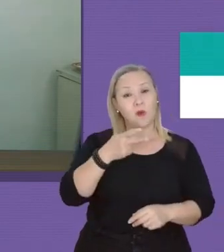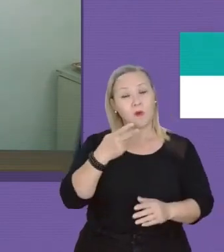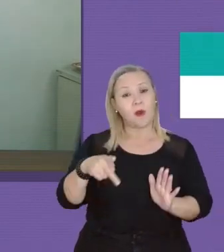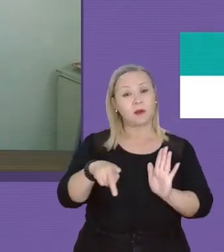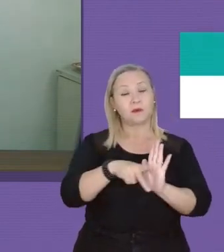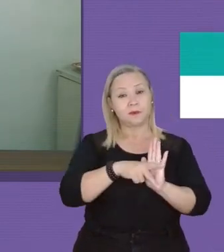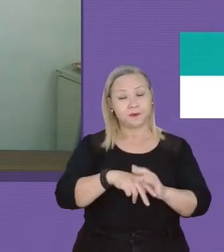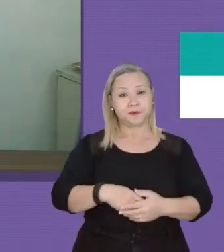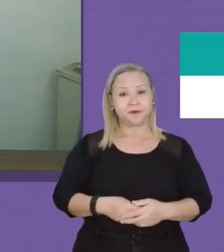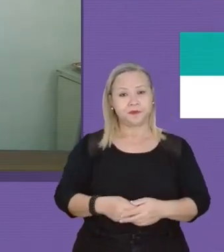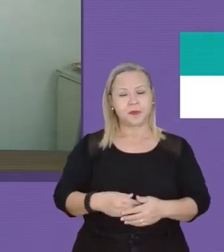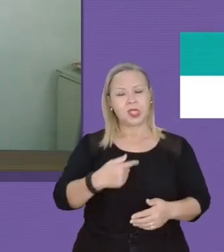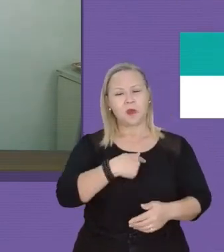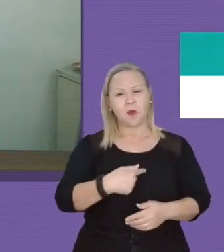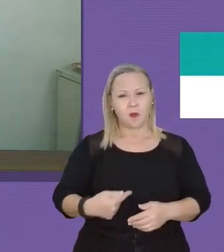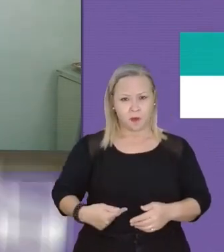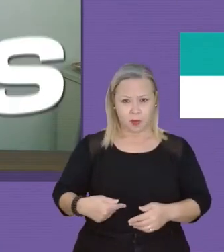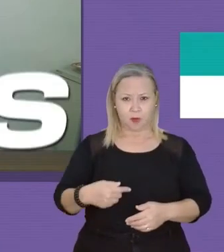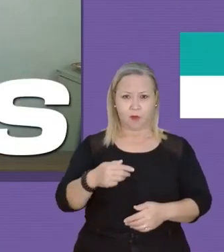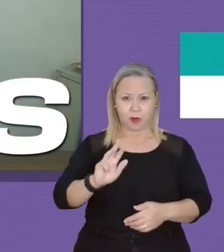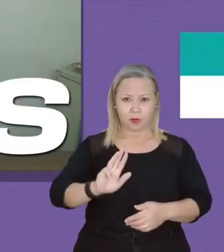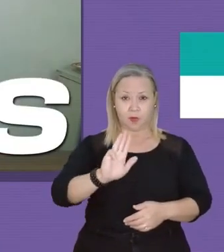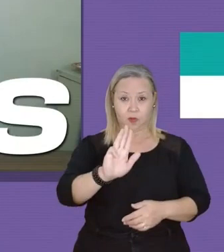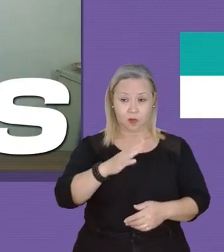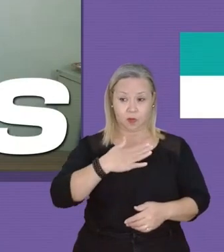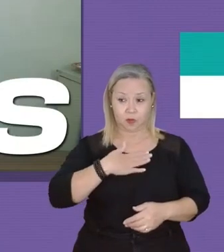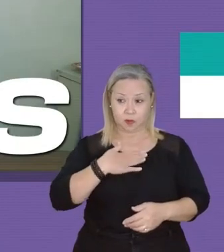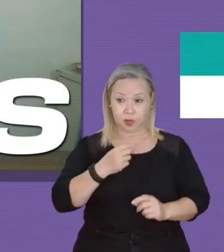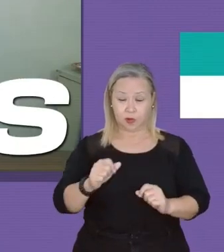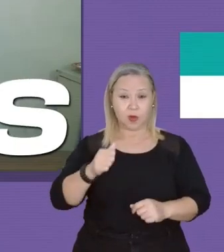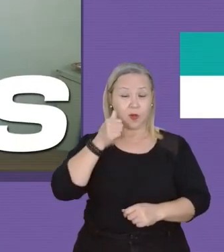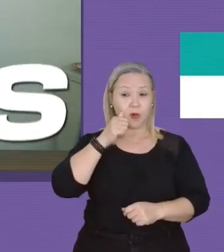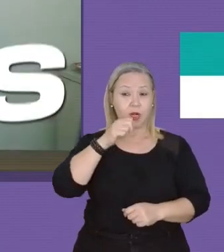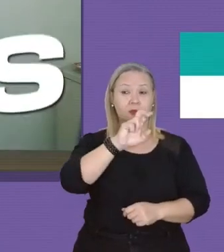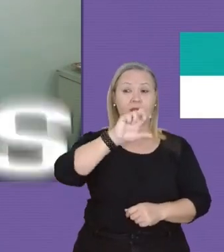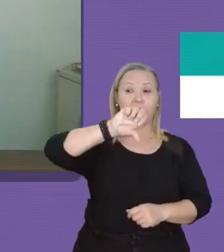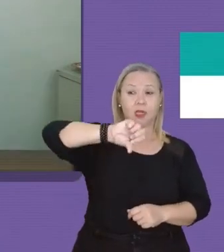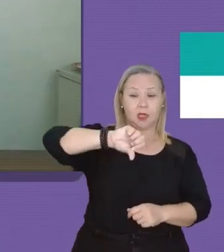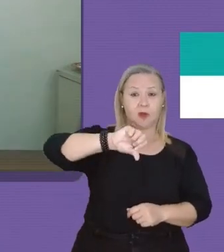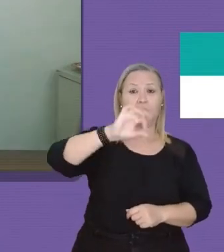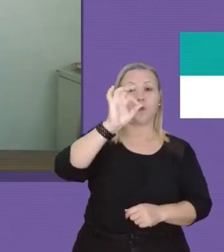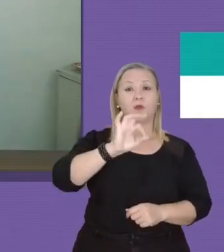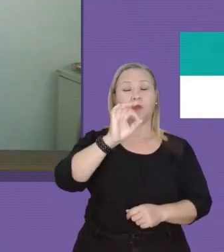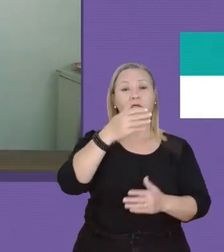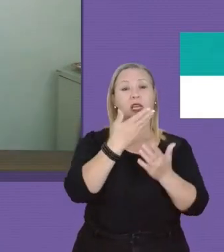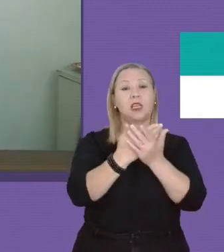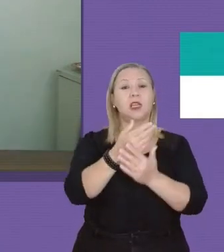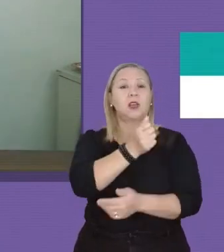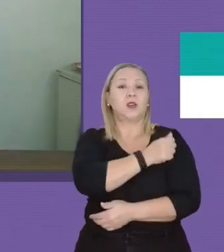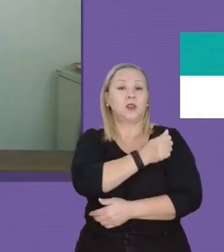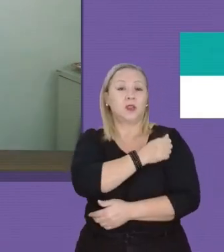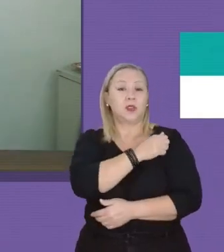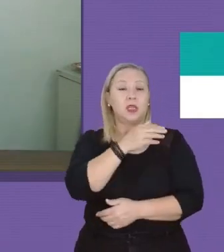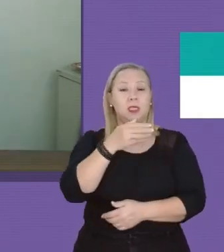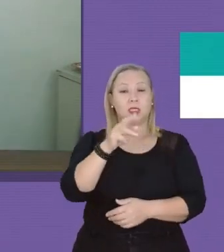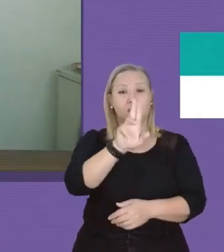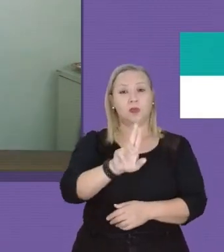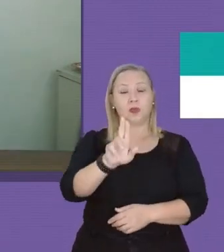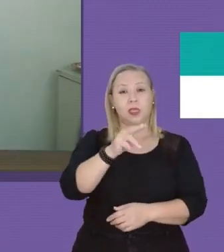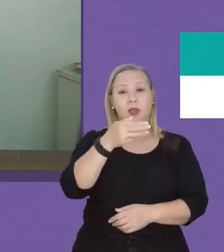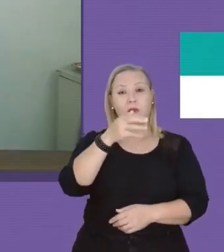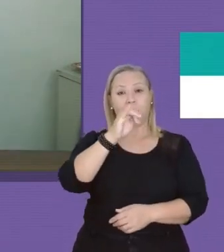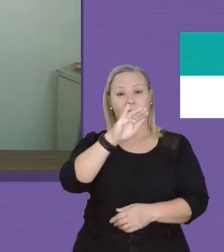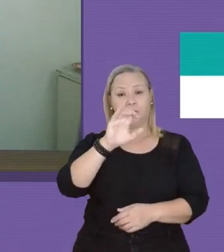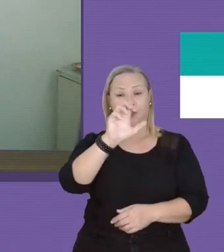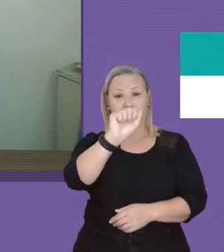do presidente Lula, eram mulheres 59% dos estudantes que usaram o FIES para financiar